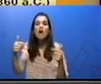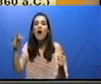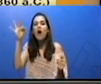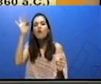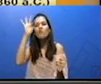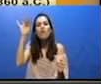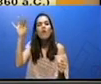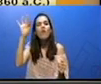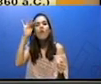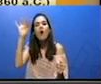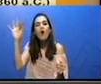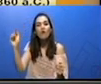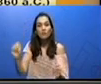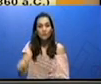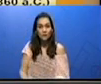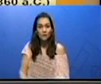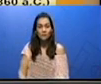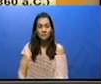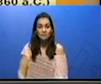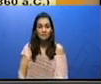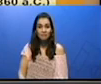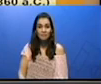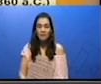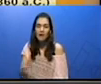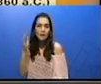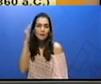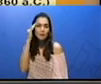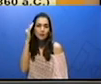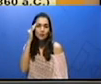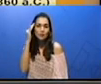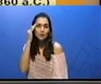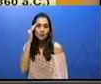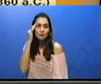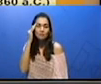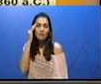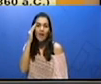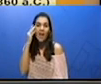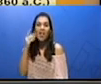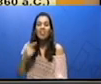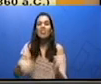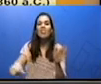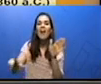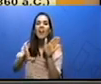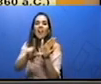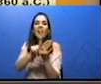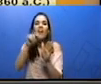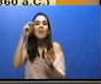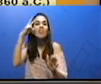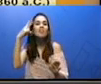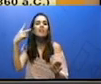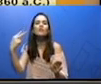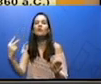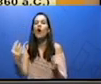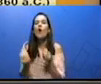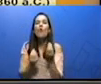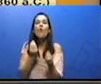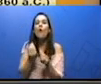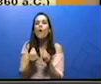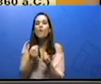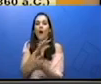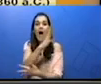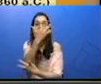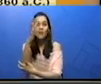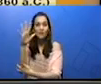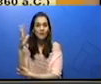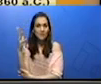filósofos gregos aí no entendimento aí das leis naturais, né, de como que a natureza funciona.